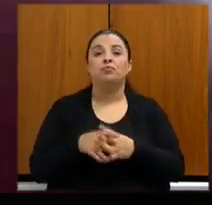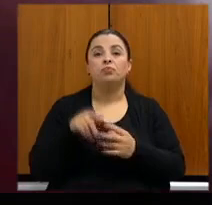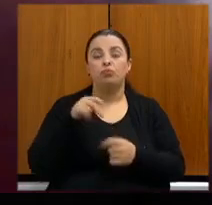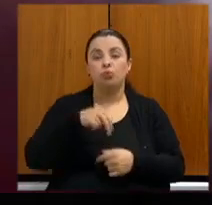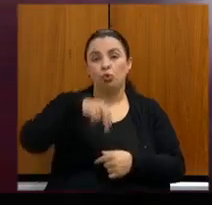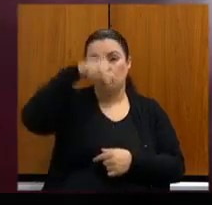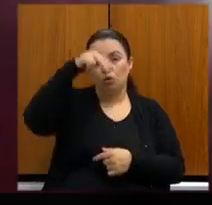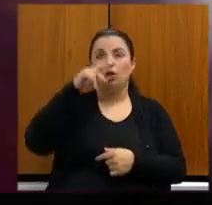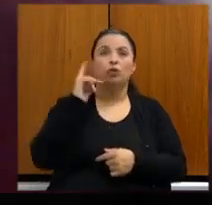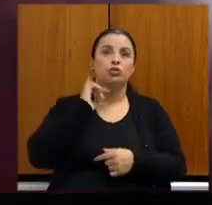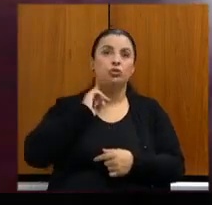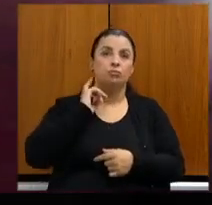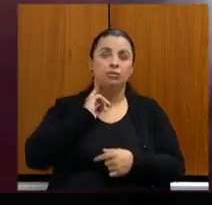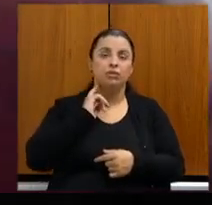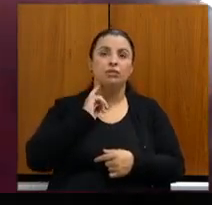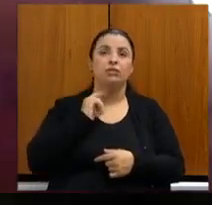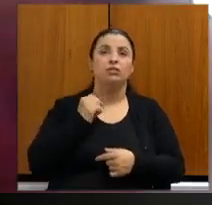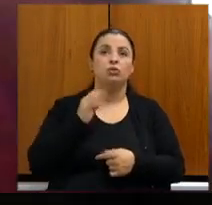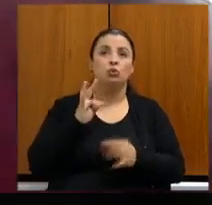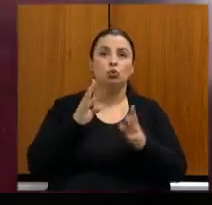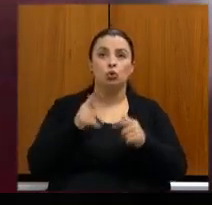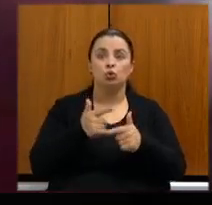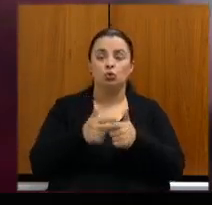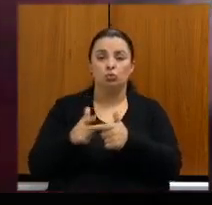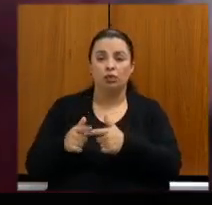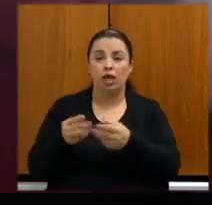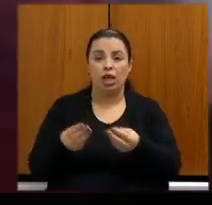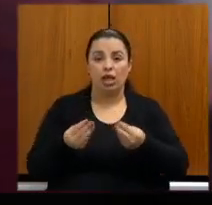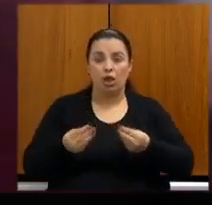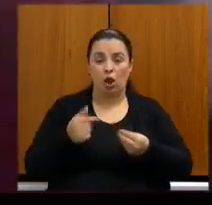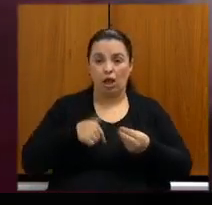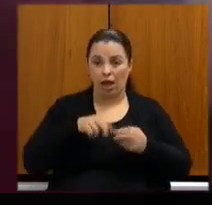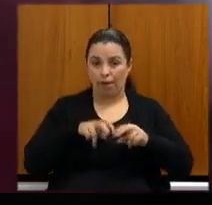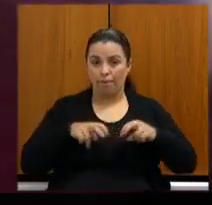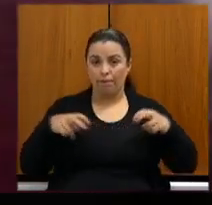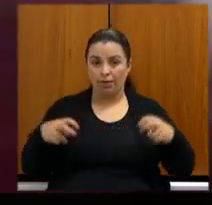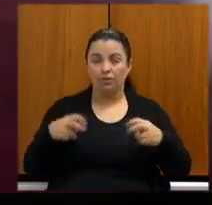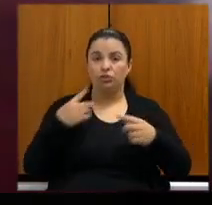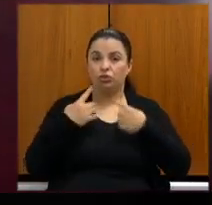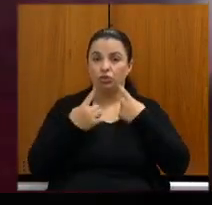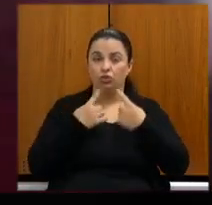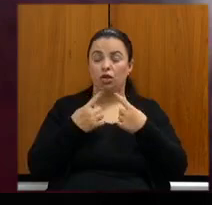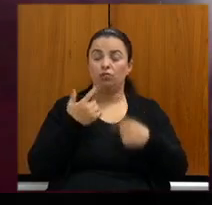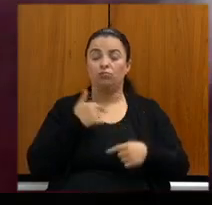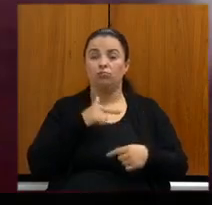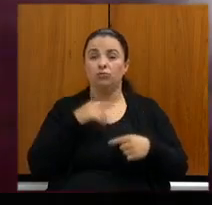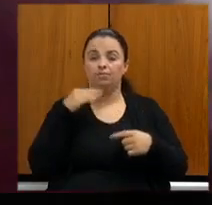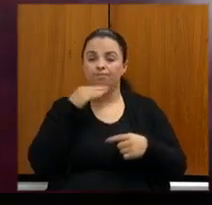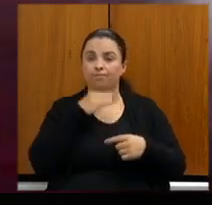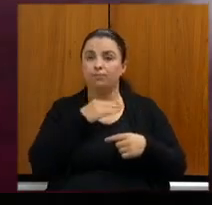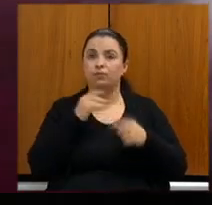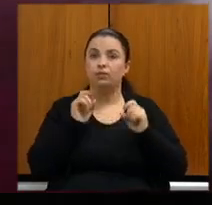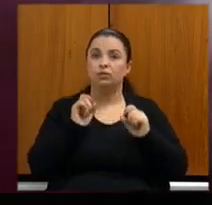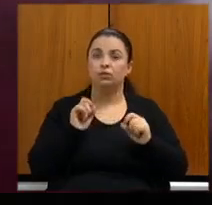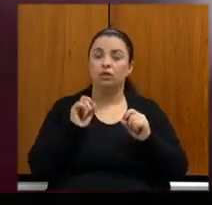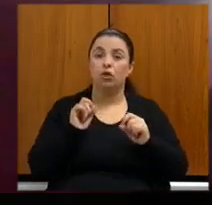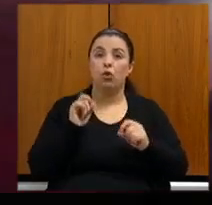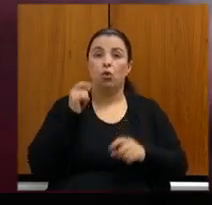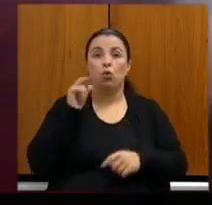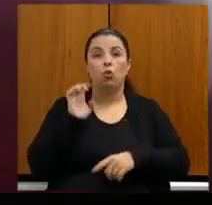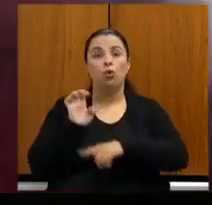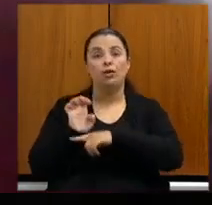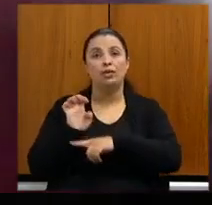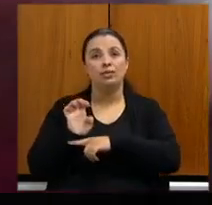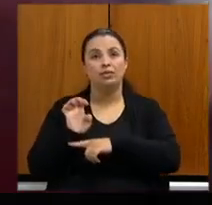conflitos acolhidos por nós que passaram pela mesa de diálogos nós percebemos como a presença do estado